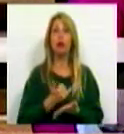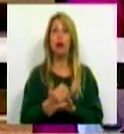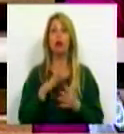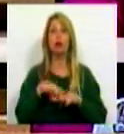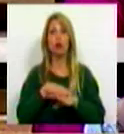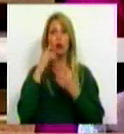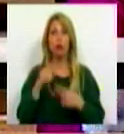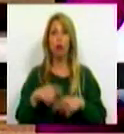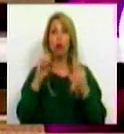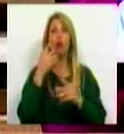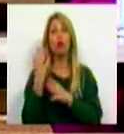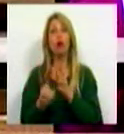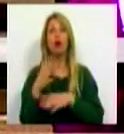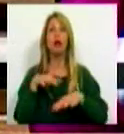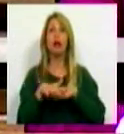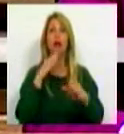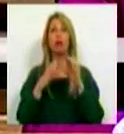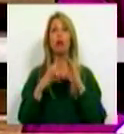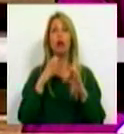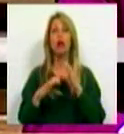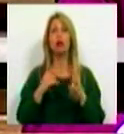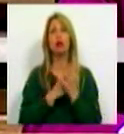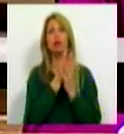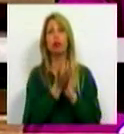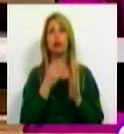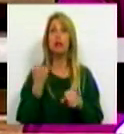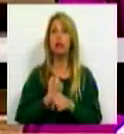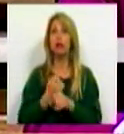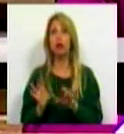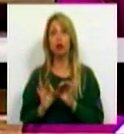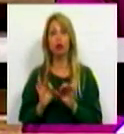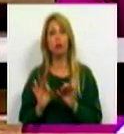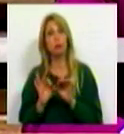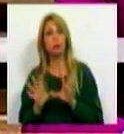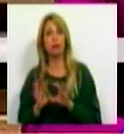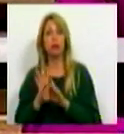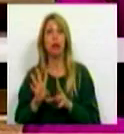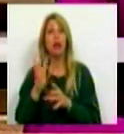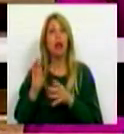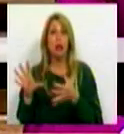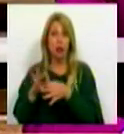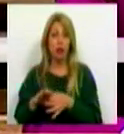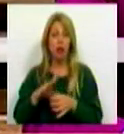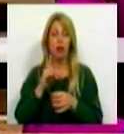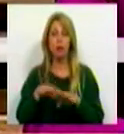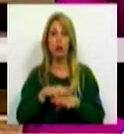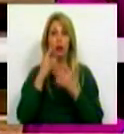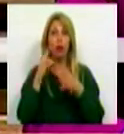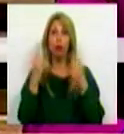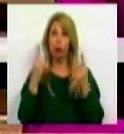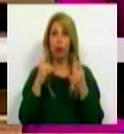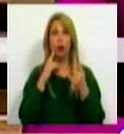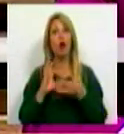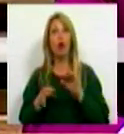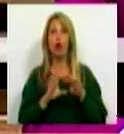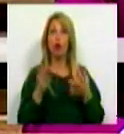da constituição de uma rede de comunicações multisserviços comum à administração pública. Numa lógica de partilha,